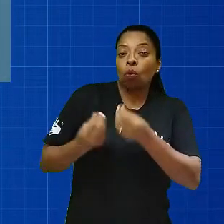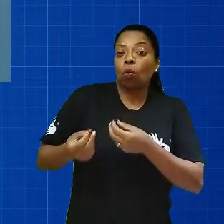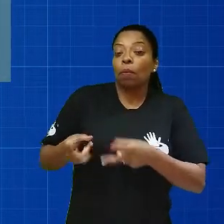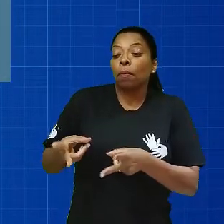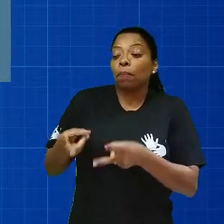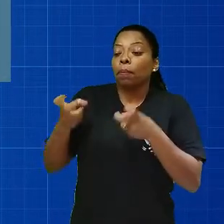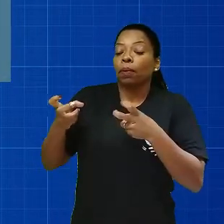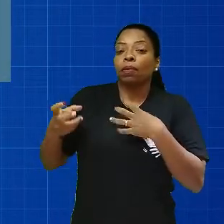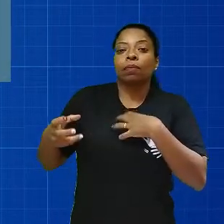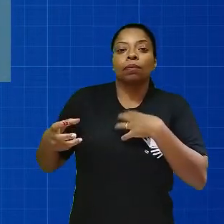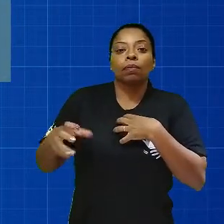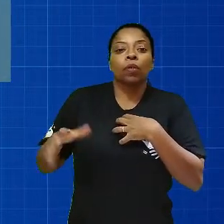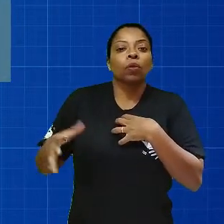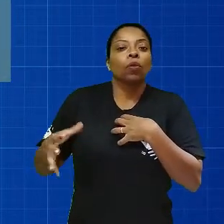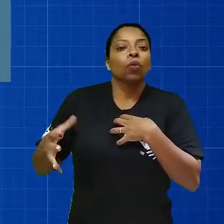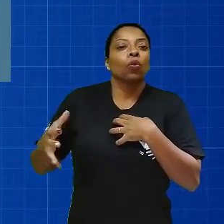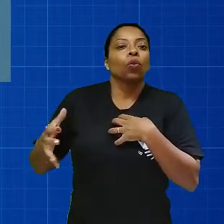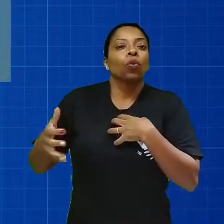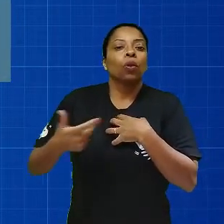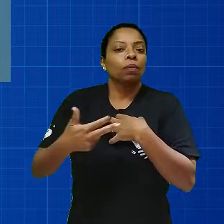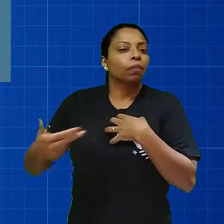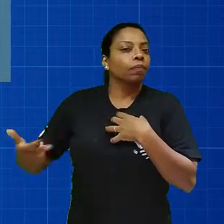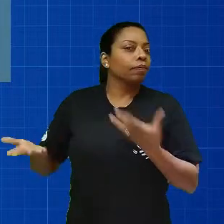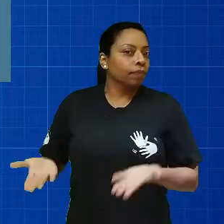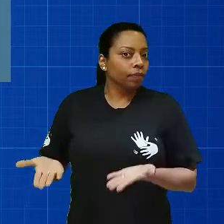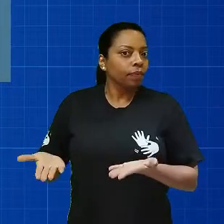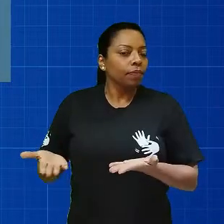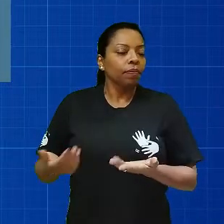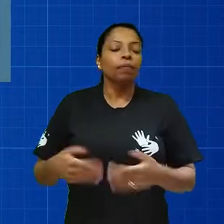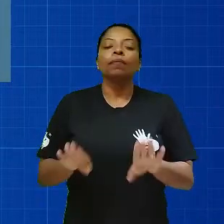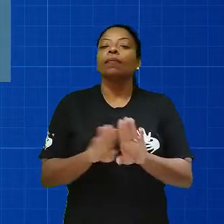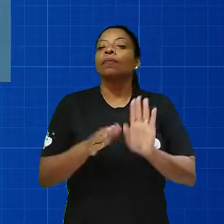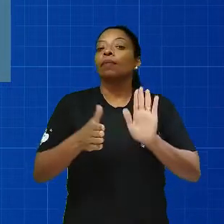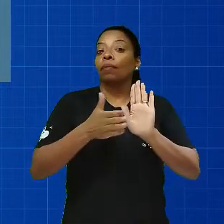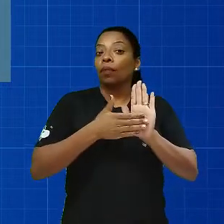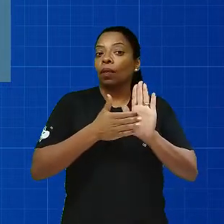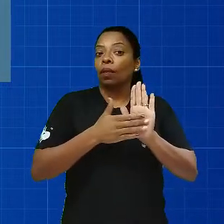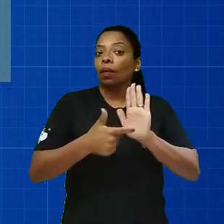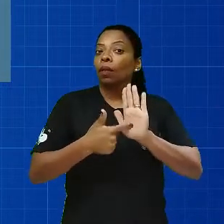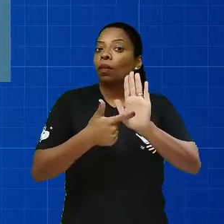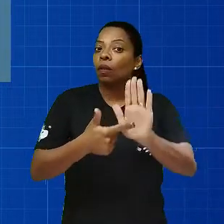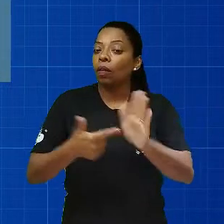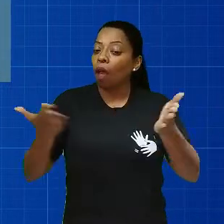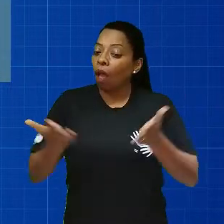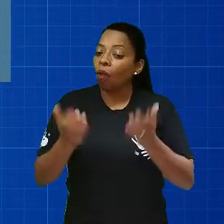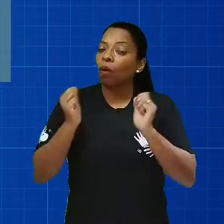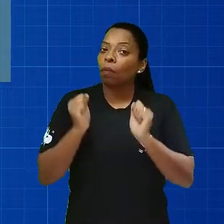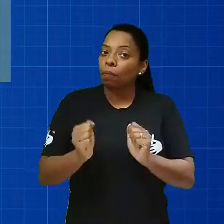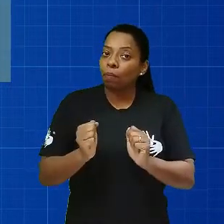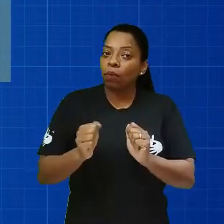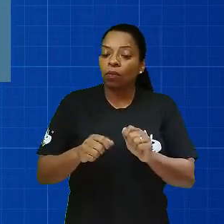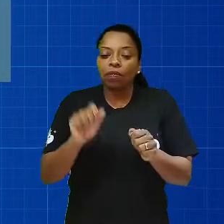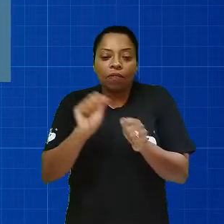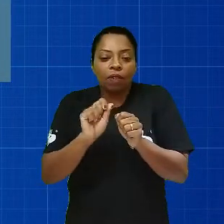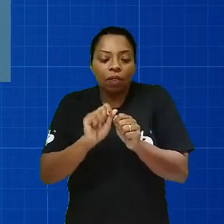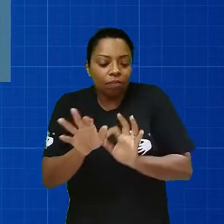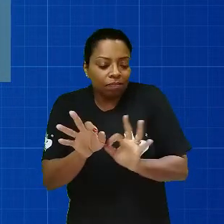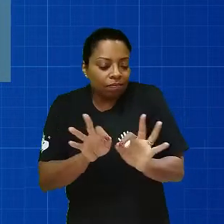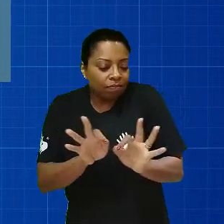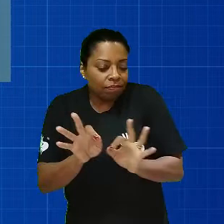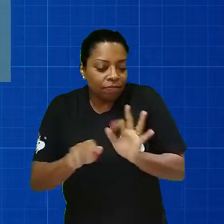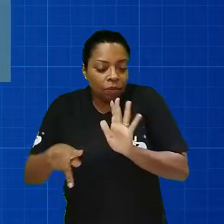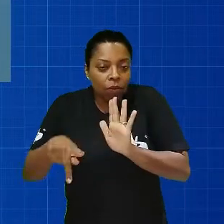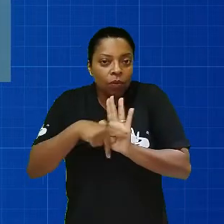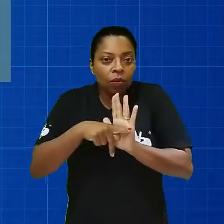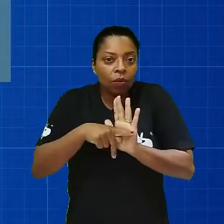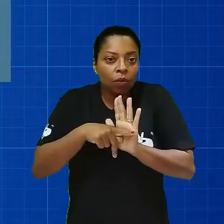percepção sonora da criança, né? E depois que fez tudo isso, propor para a criança: vamos agora construir nossos próprios